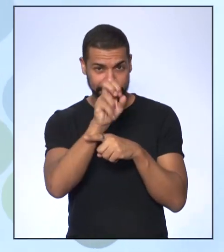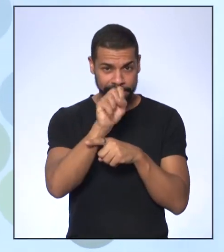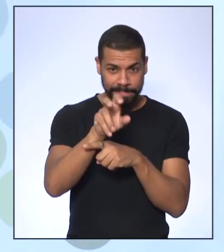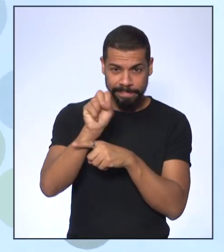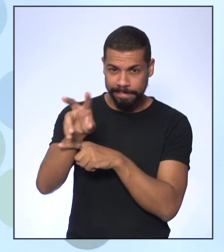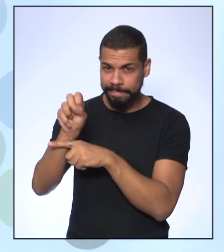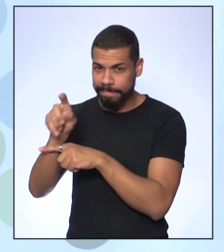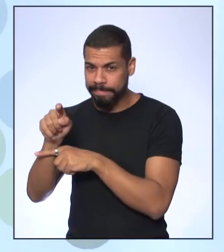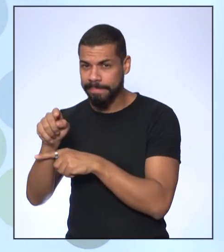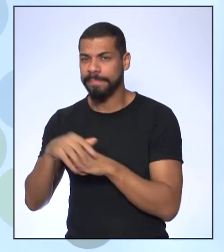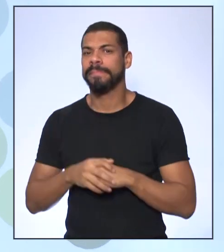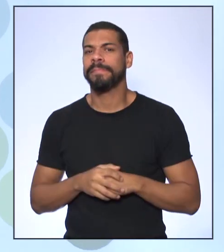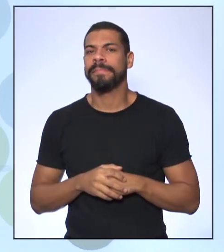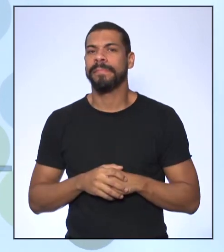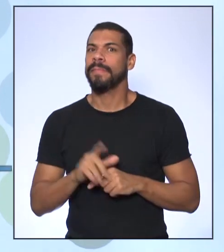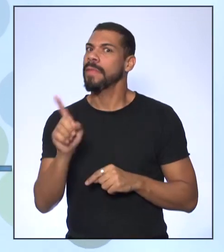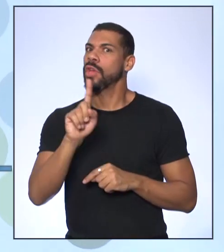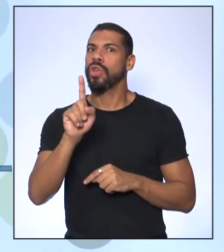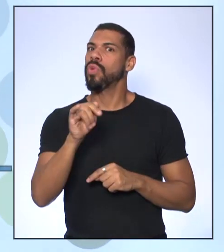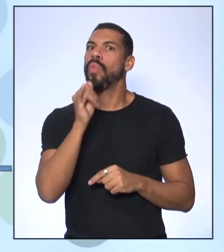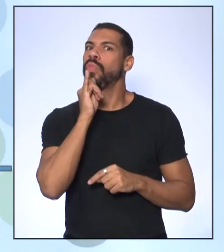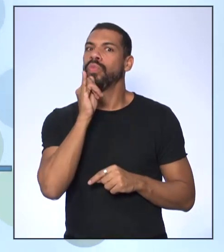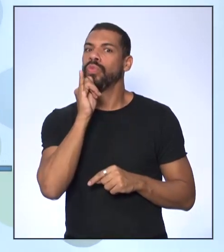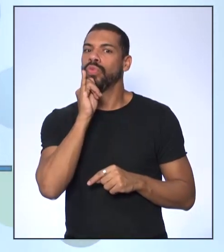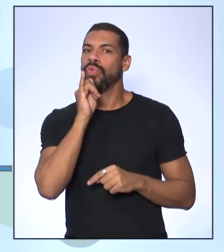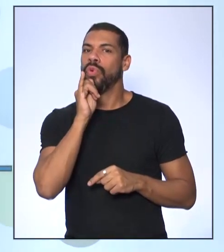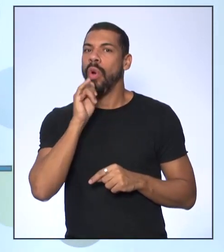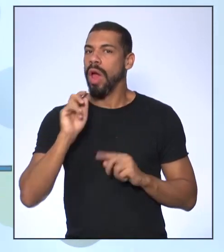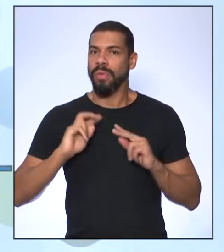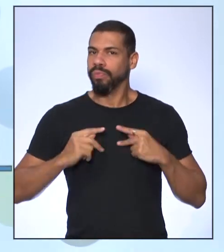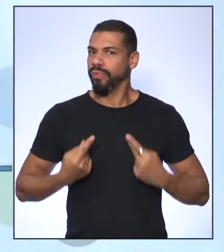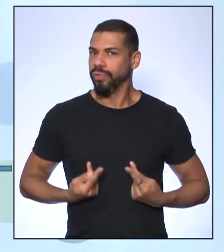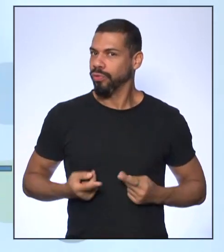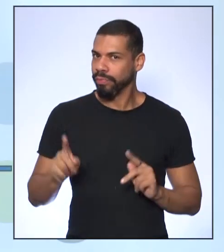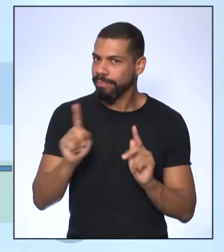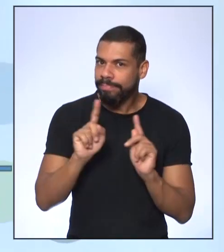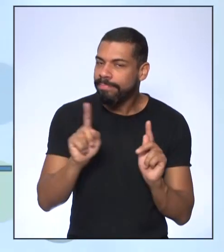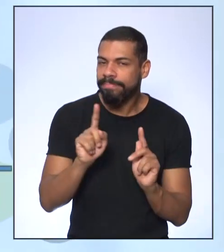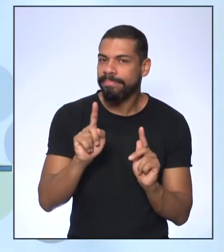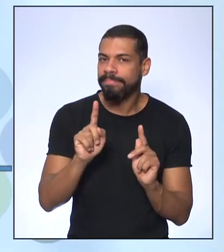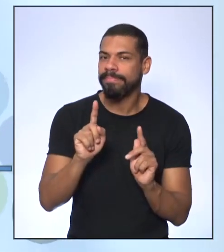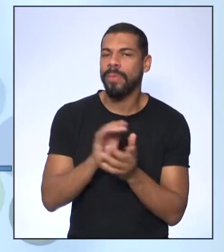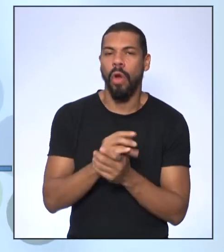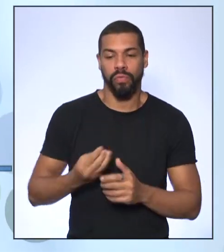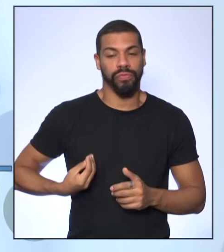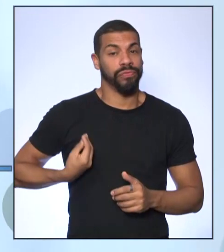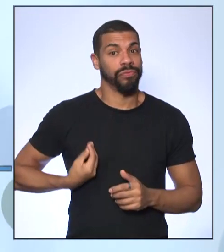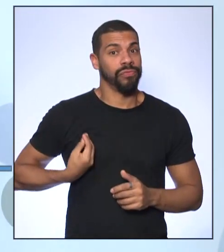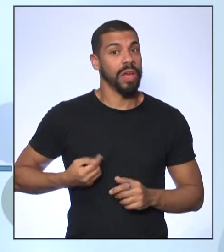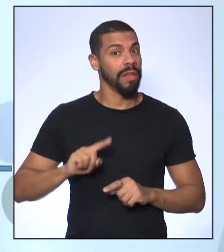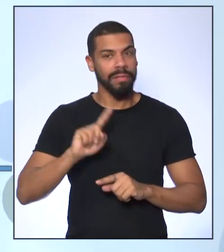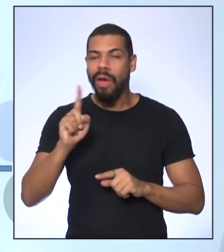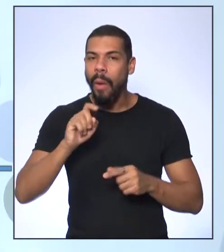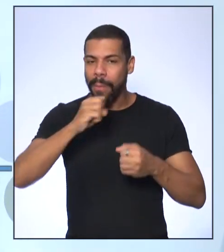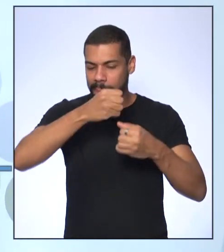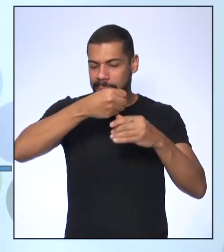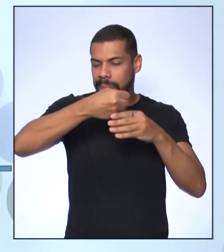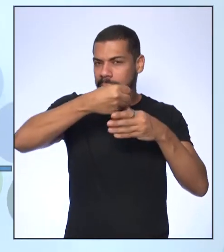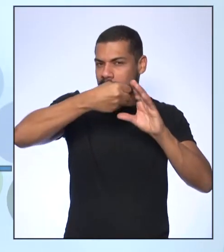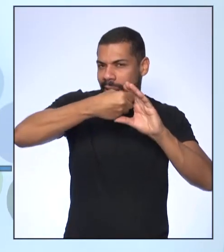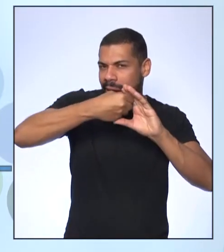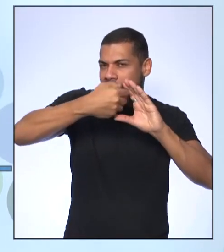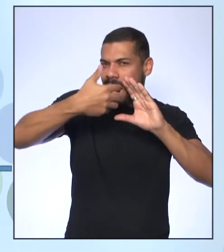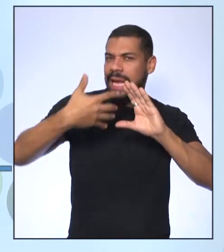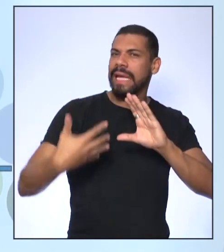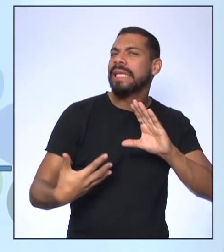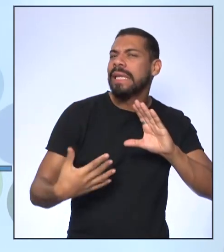discussão científica, mas no momento ele não é considerado um ser vivo. Tá? Ele tem algumas características de ser vivo, a gente tem algumas características